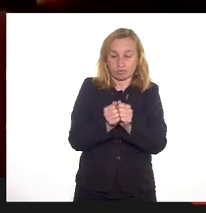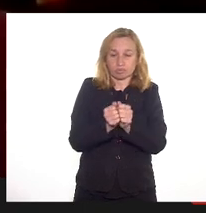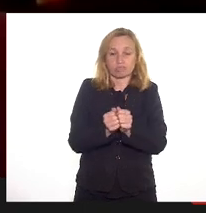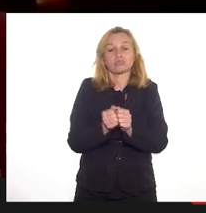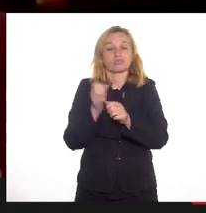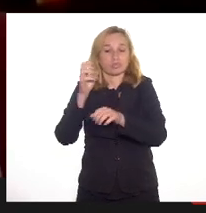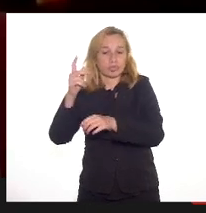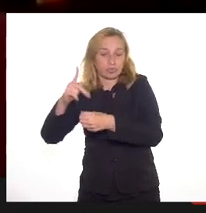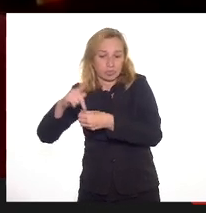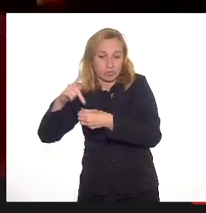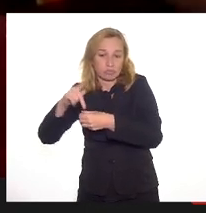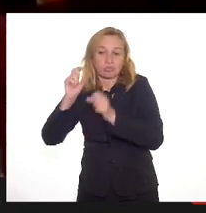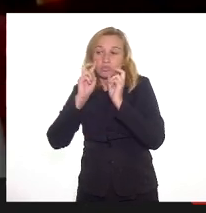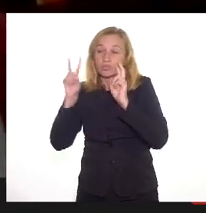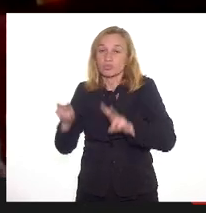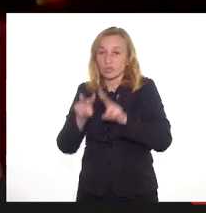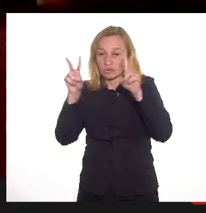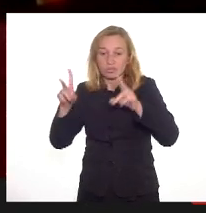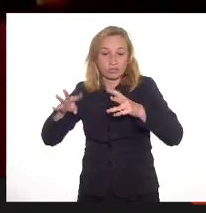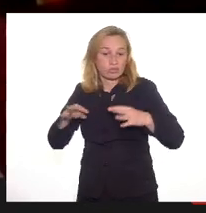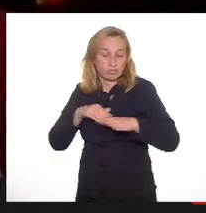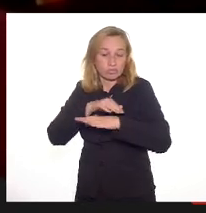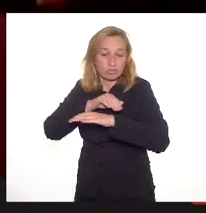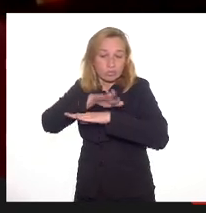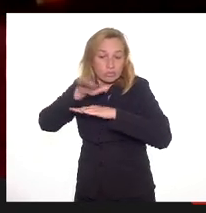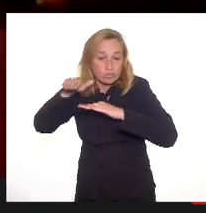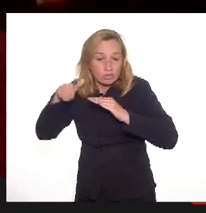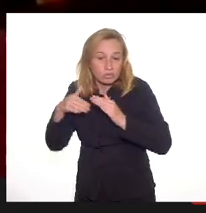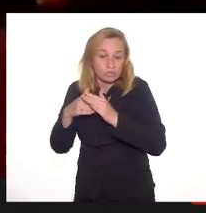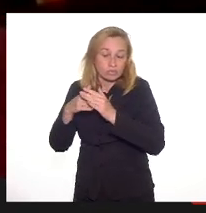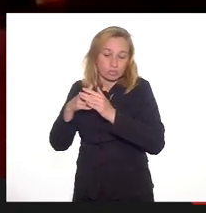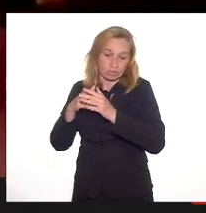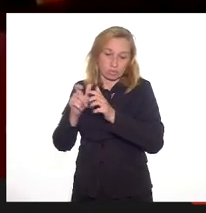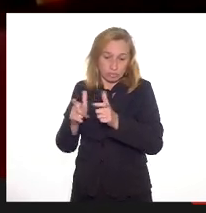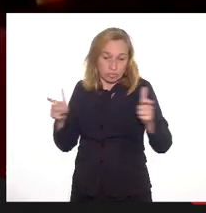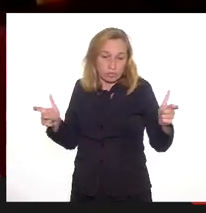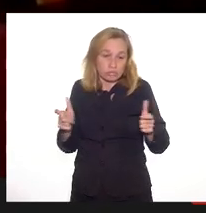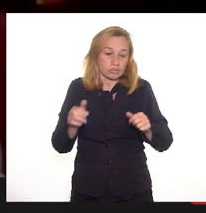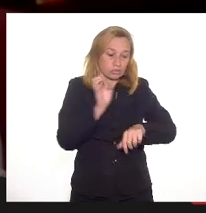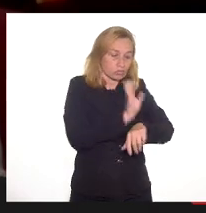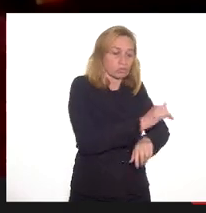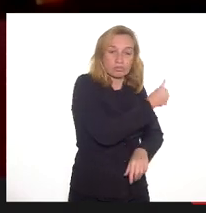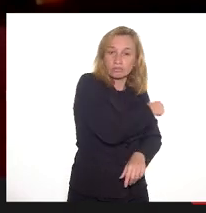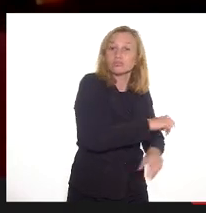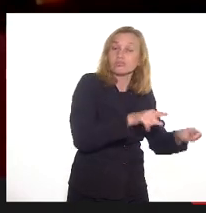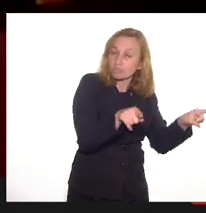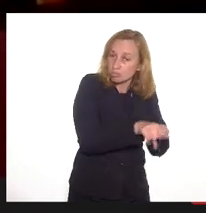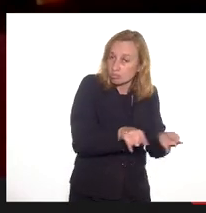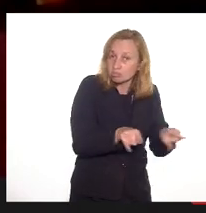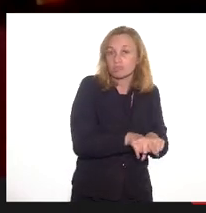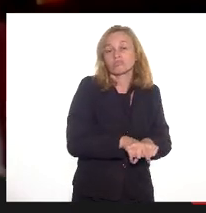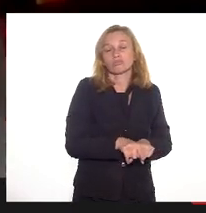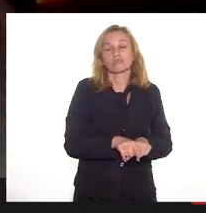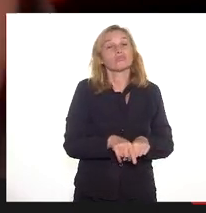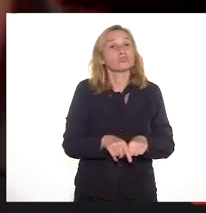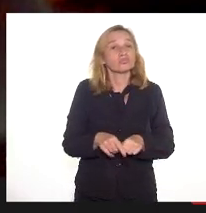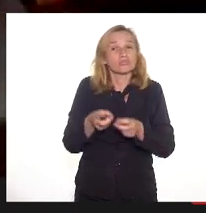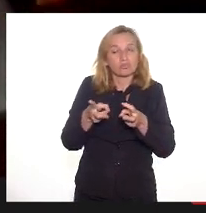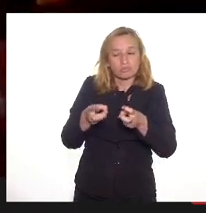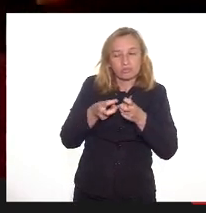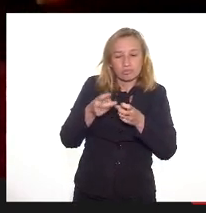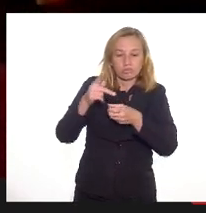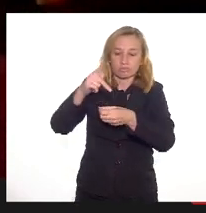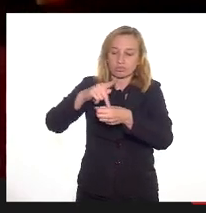possa ter uma visão transversal e não vertical e que o Estado do Rio de Janeiro também possa perceber que a Petrobras